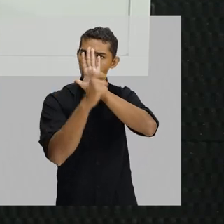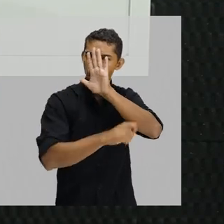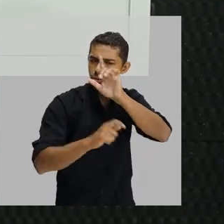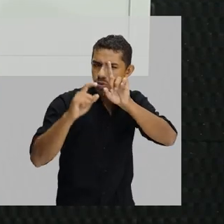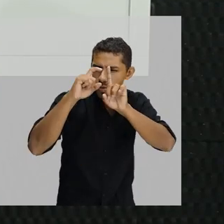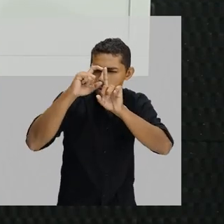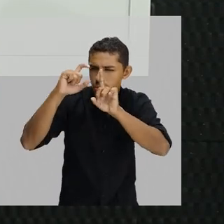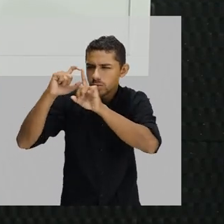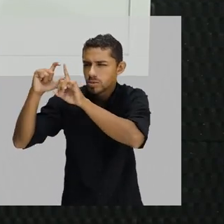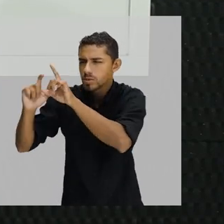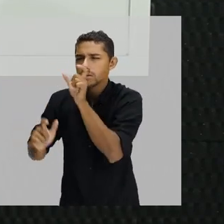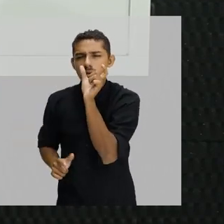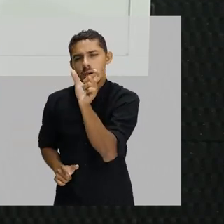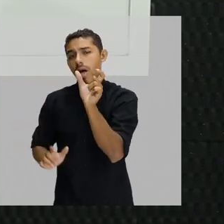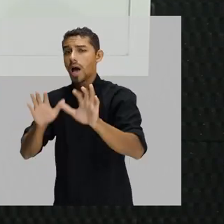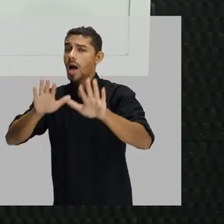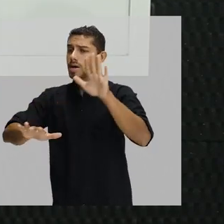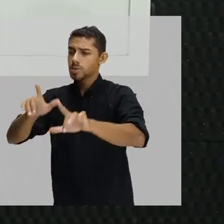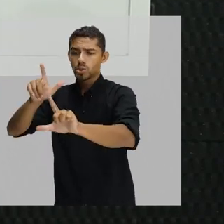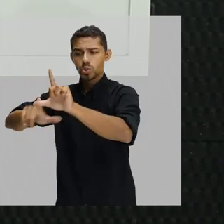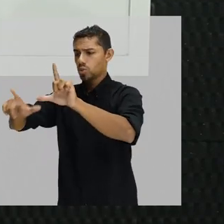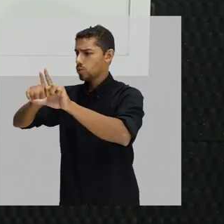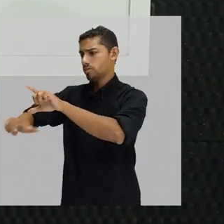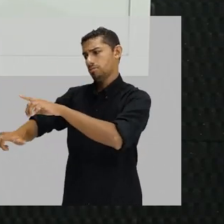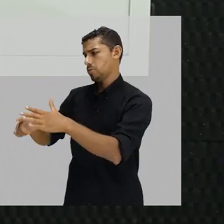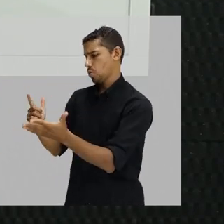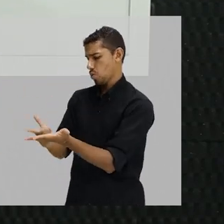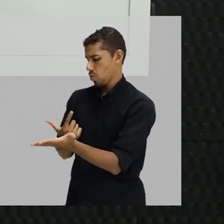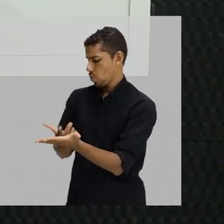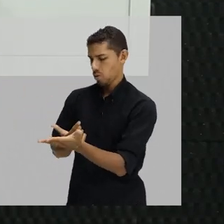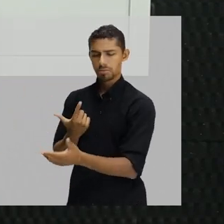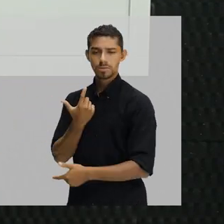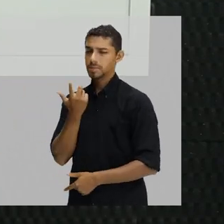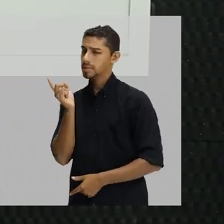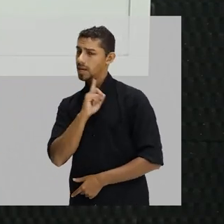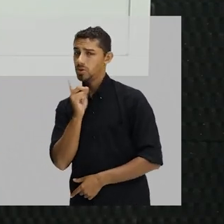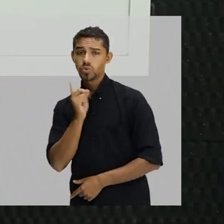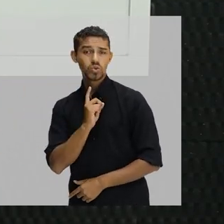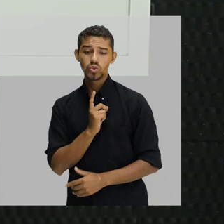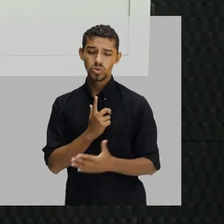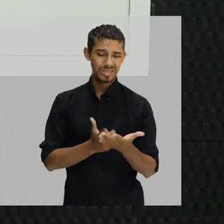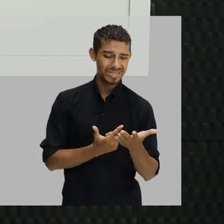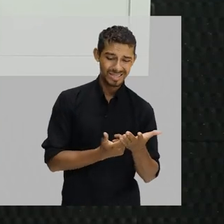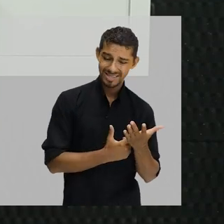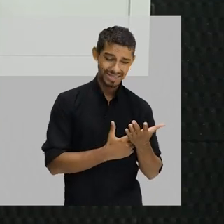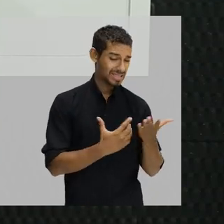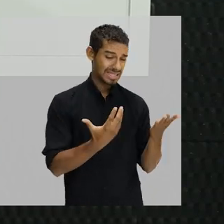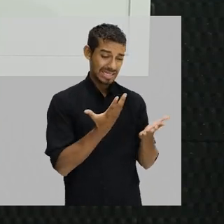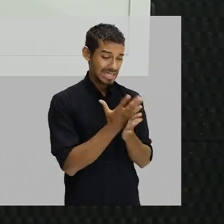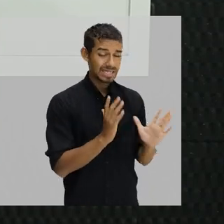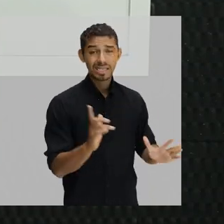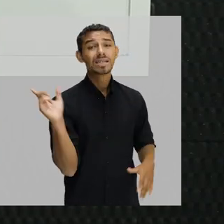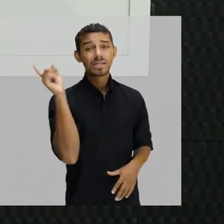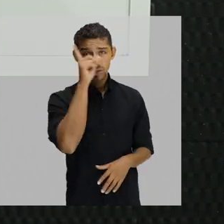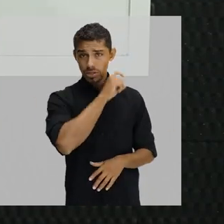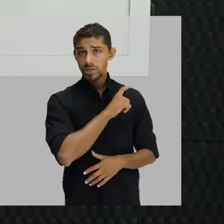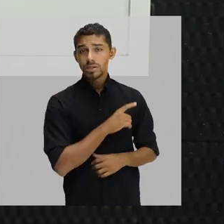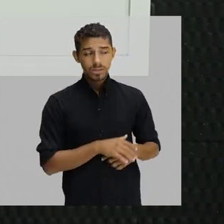você. Porque às vezes os livros eles não trazem, os livros do ensino médio, então eles são muito incompletos em relação a isso, e isso me causa muito problema.